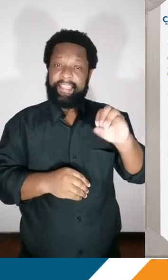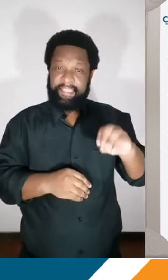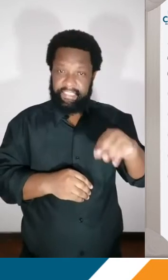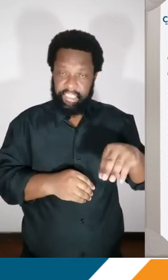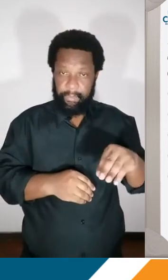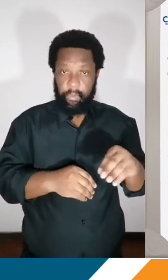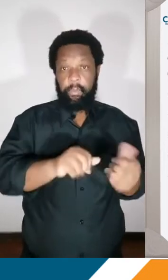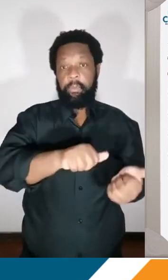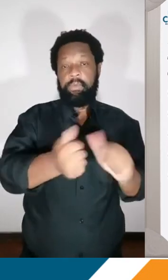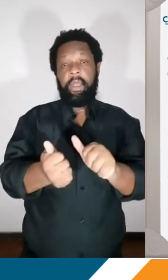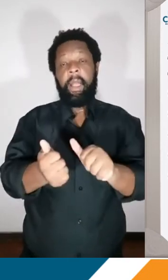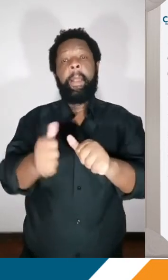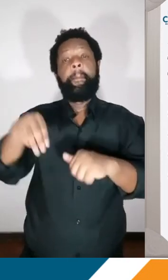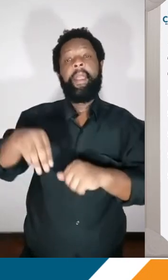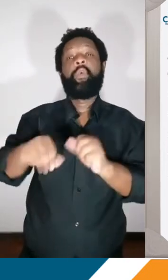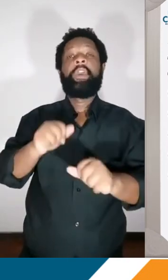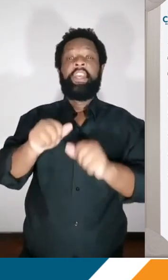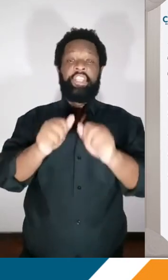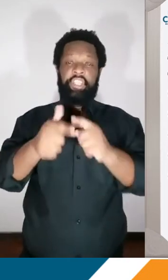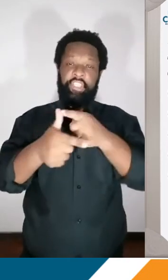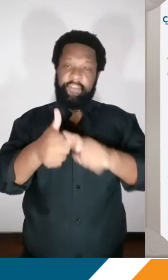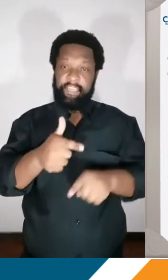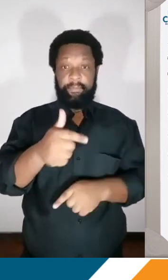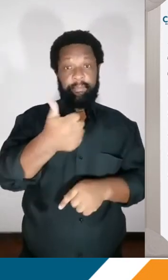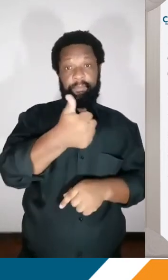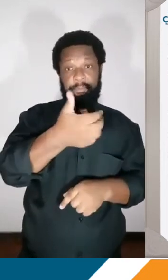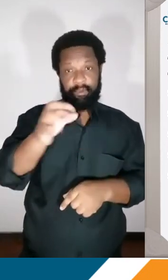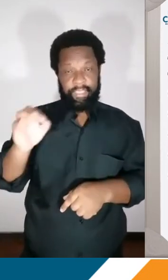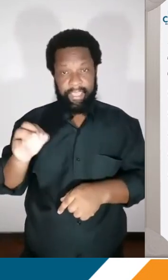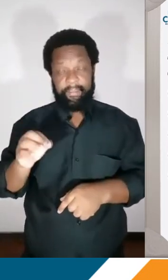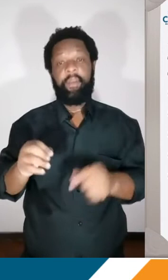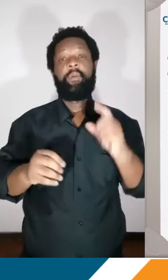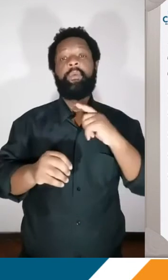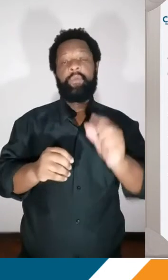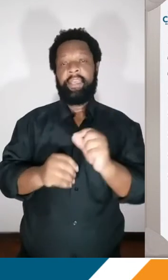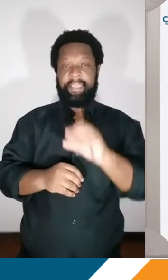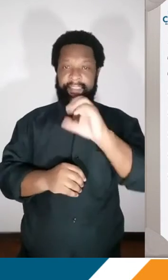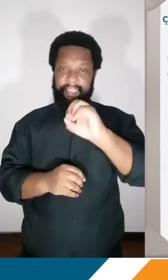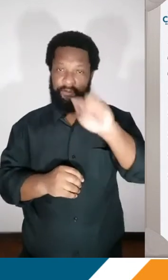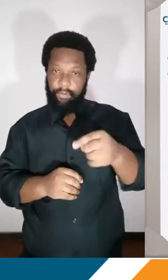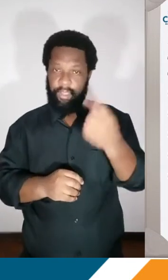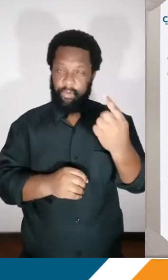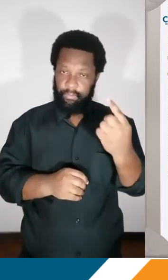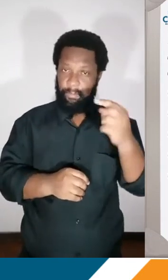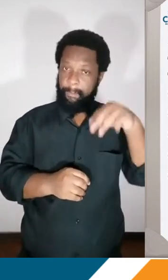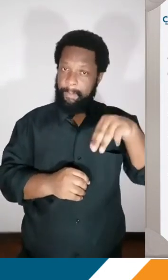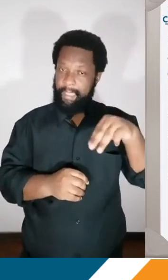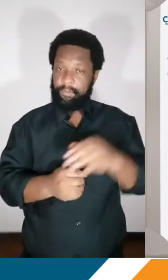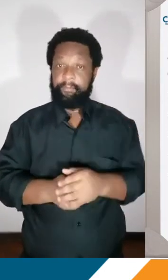100. Então, a gente vai usar aí 0,1 metros. Então, a